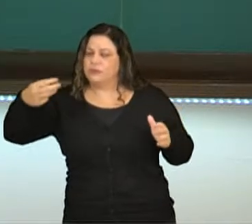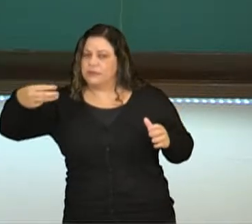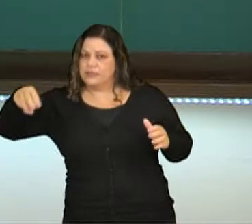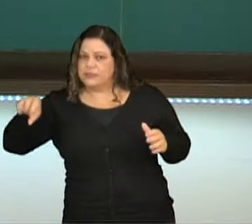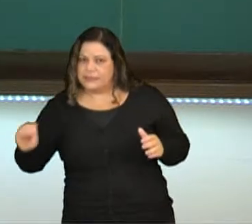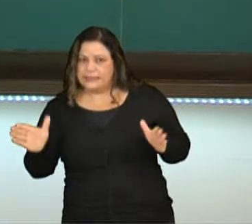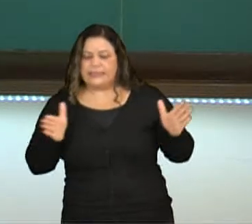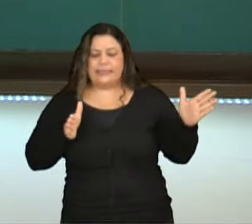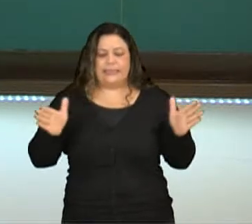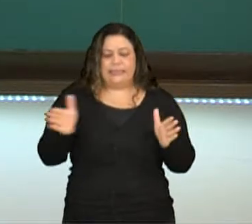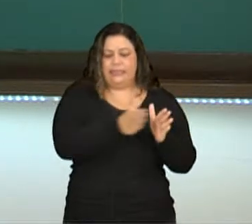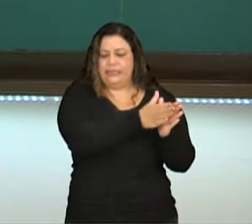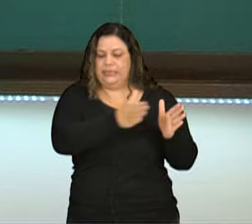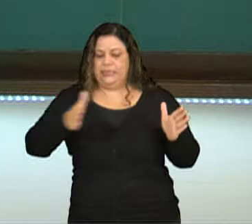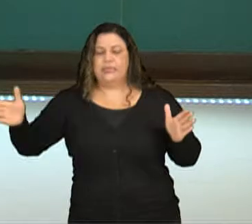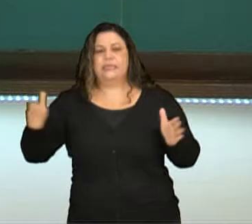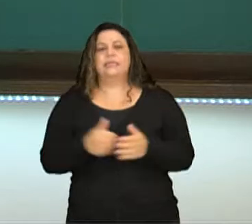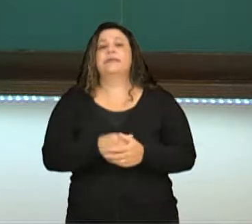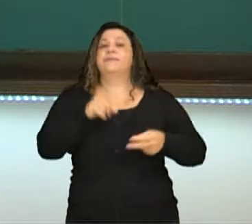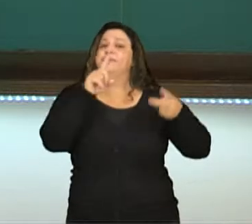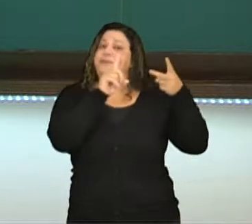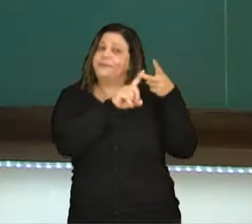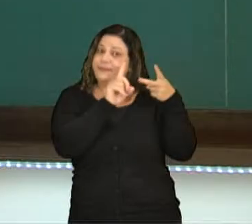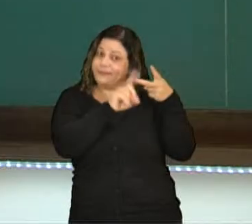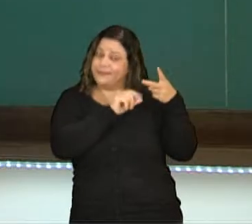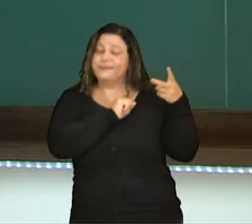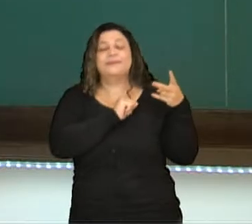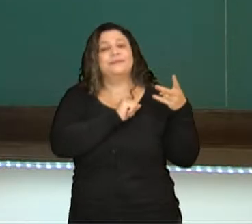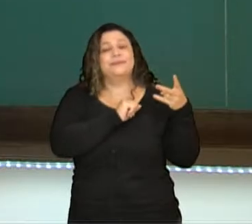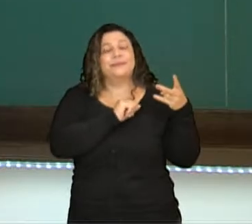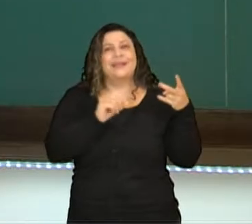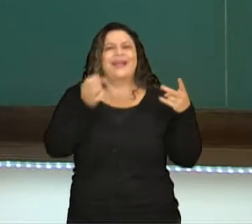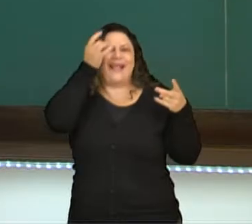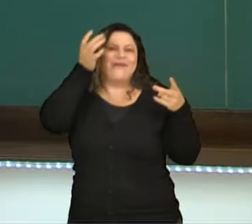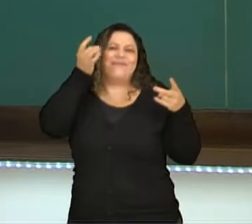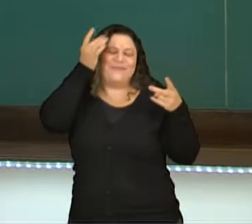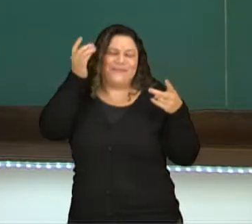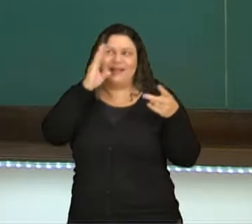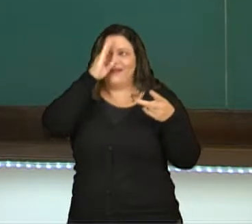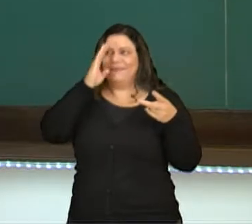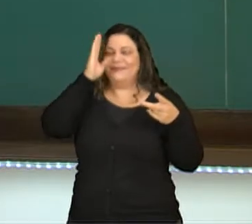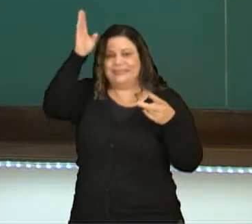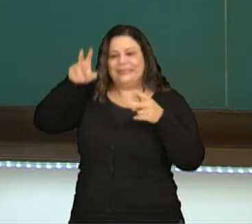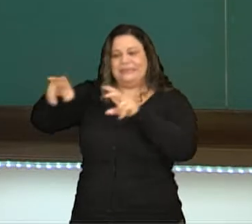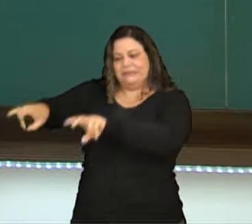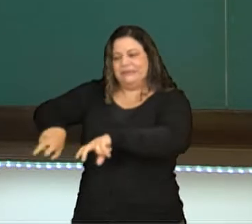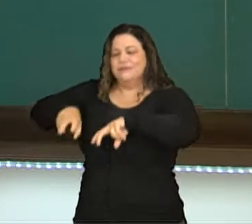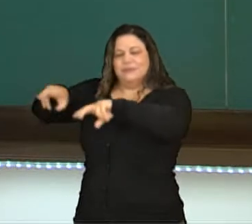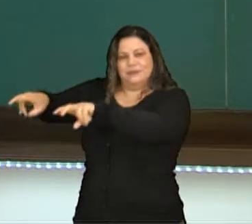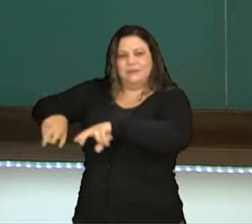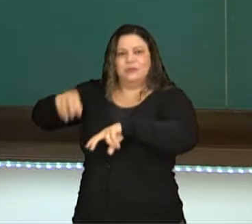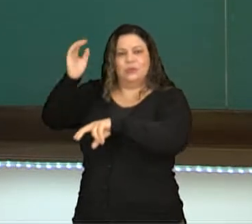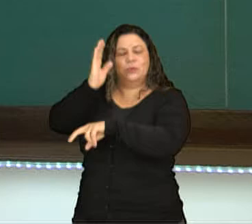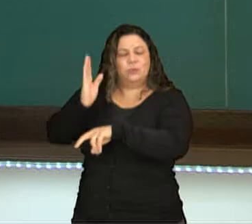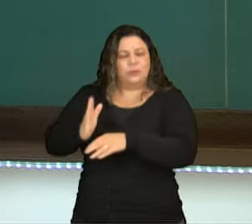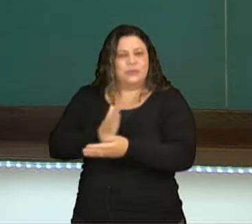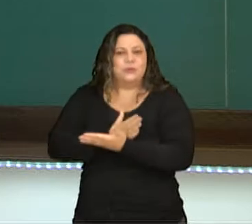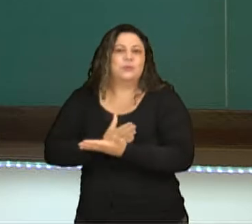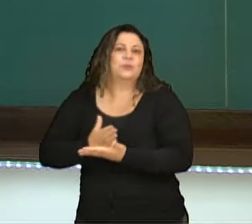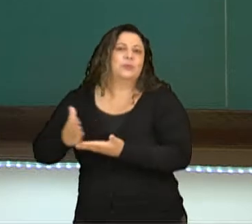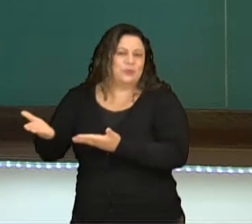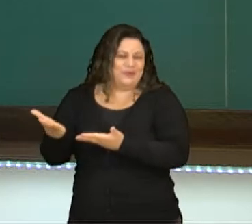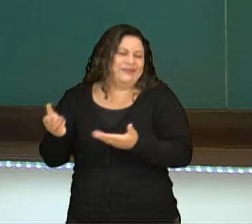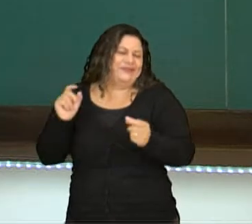1930. Já a segunda questão é tranquila. Principal produção agrícola do Brasil no início da